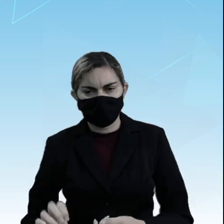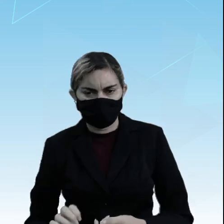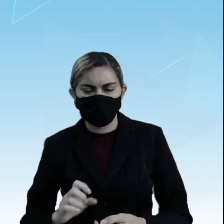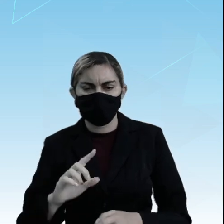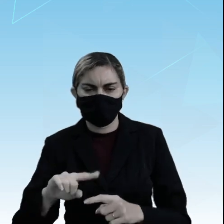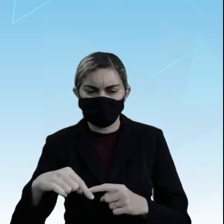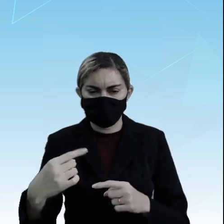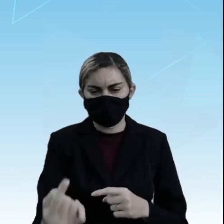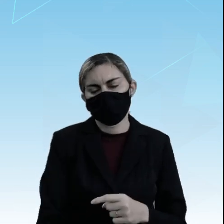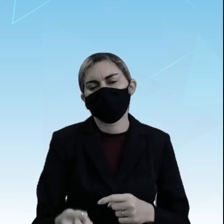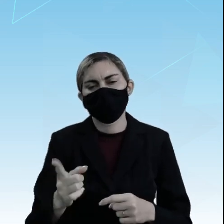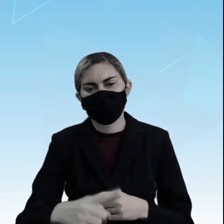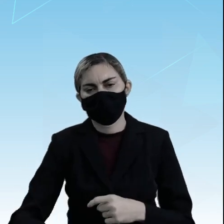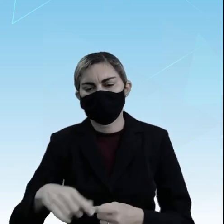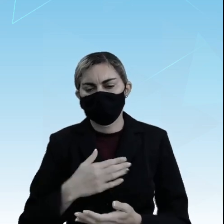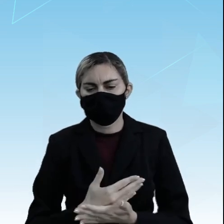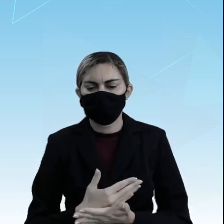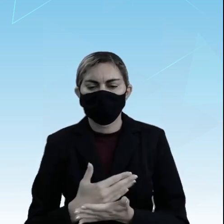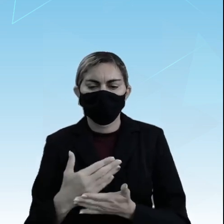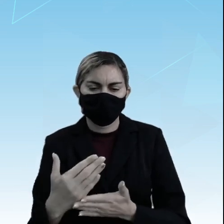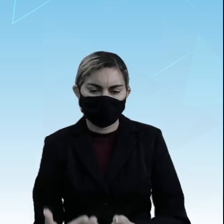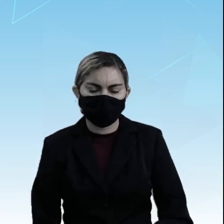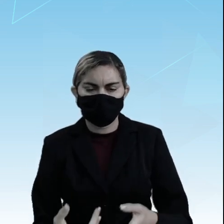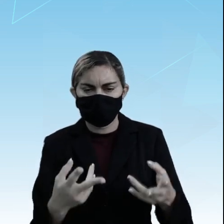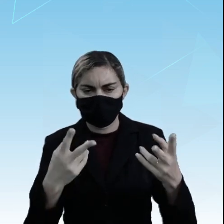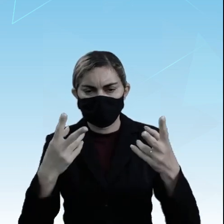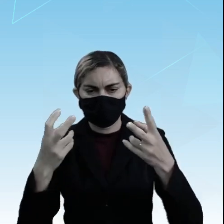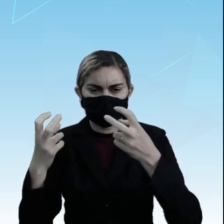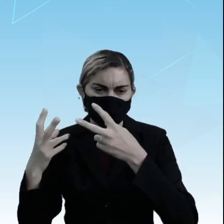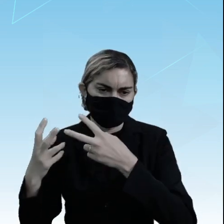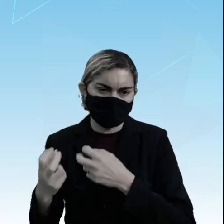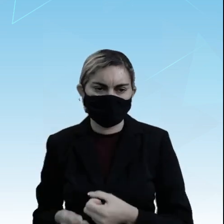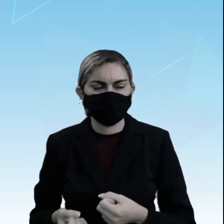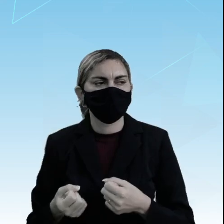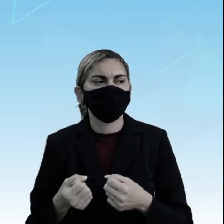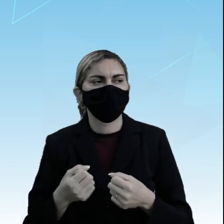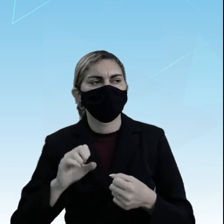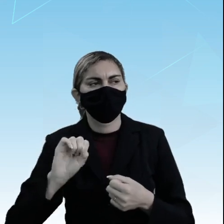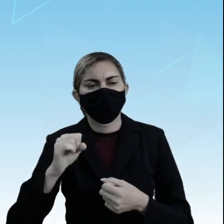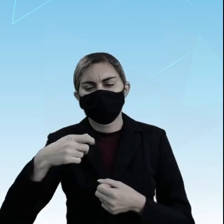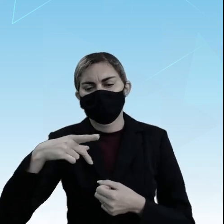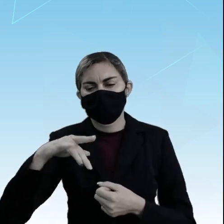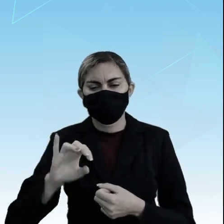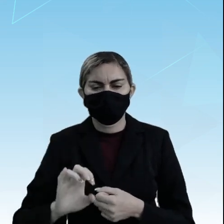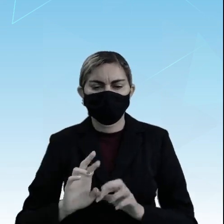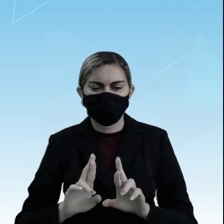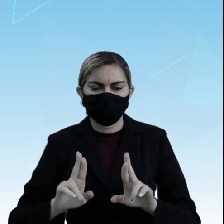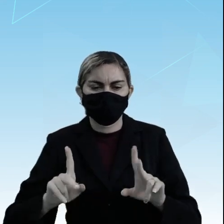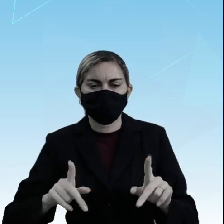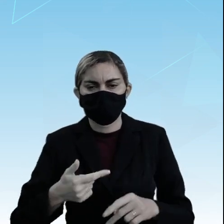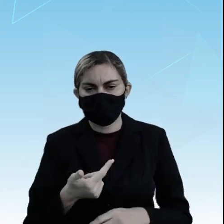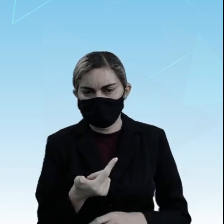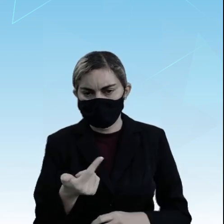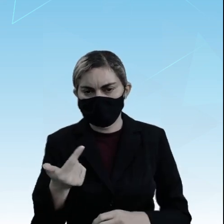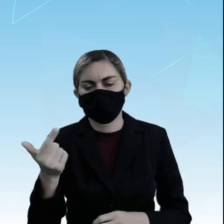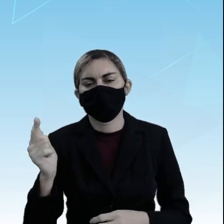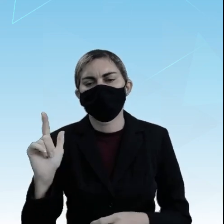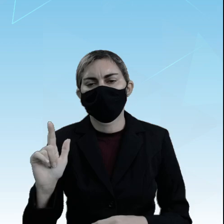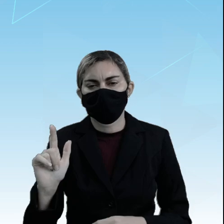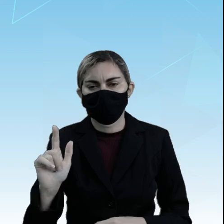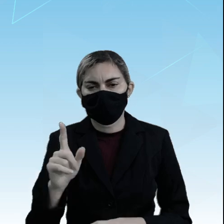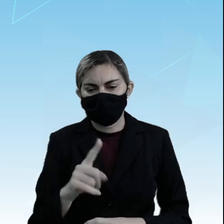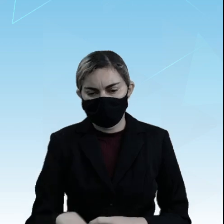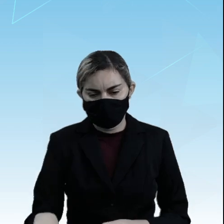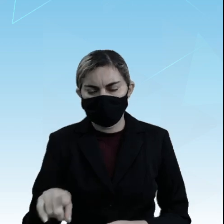através dos fósseis é que a gente começou a perceber que uma espécie era diferente da outra. Isso